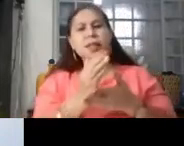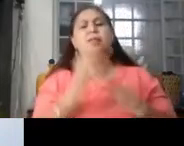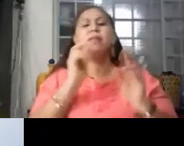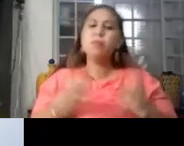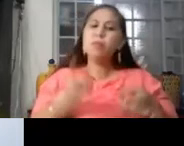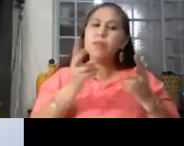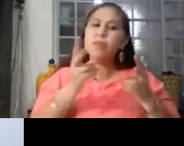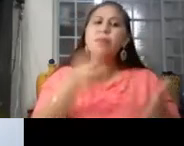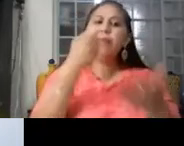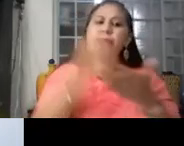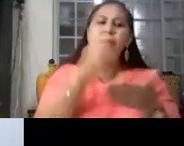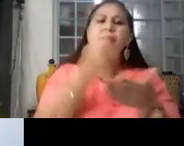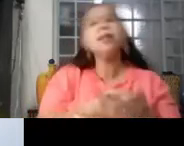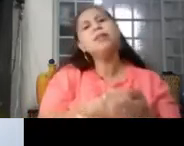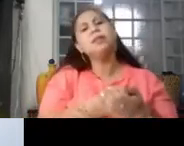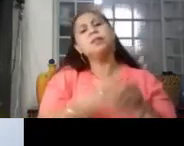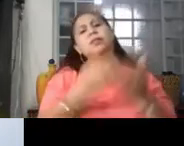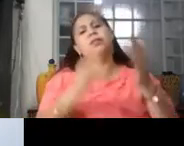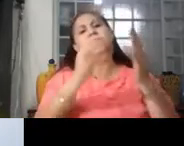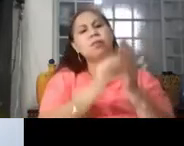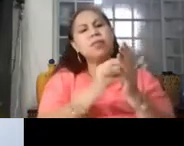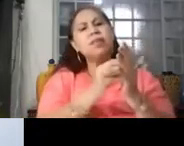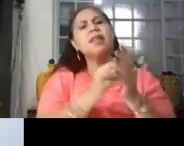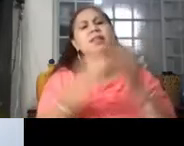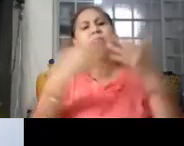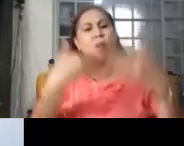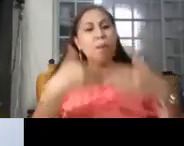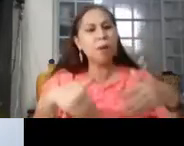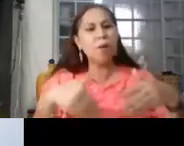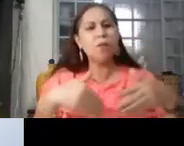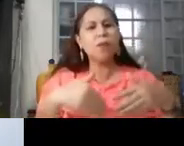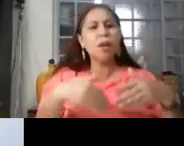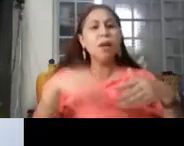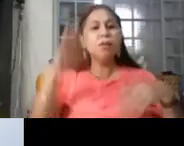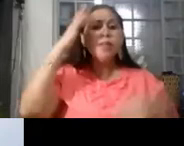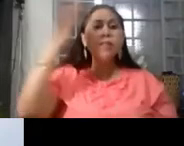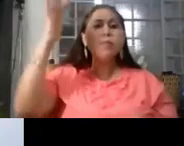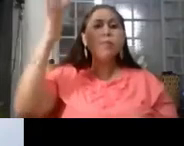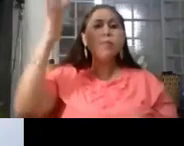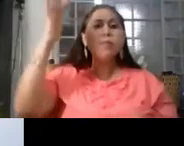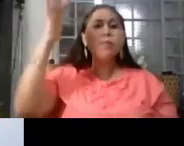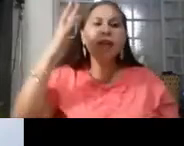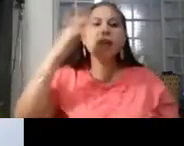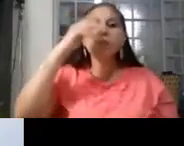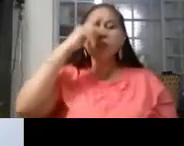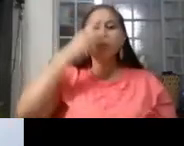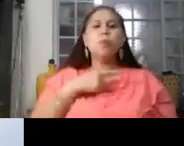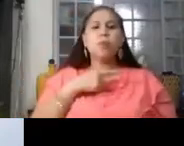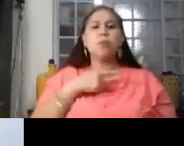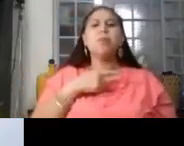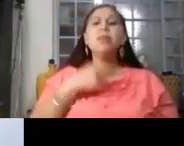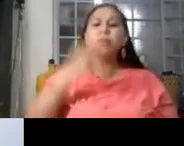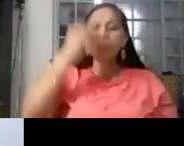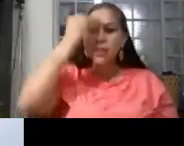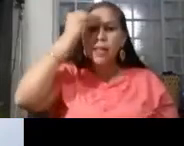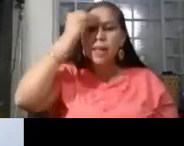seleção, e eu continuo, né, martelando nisso, quando você for fazer uma seleção, uma prova, você não pode falar da sua própria,